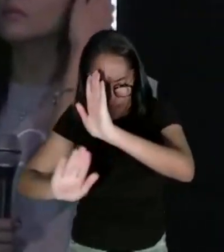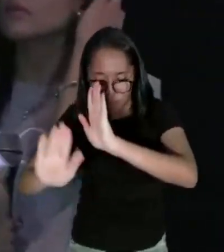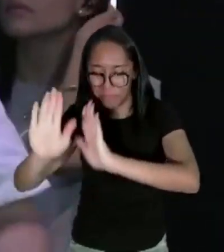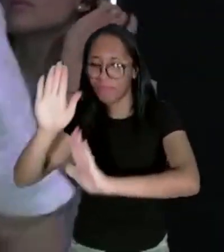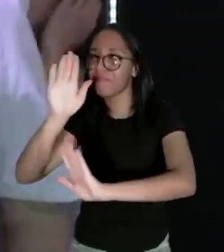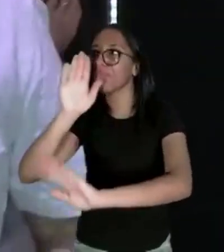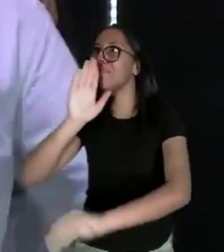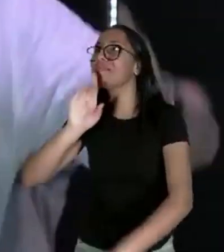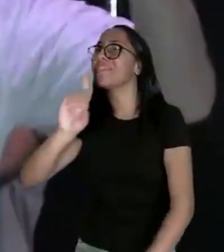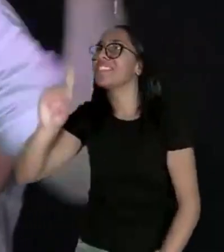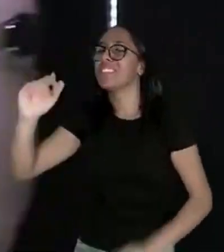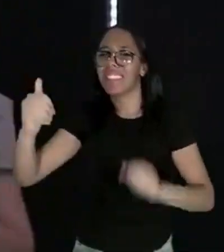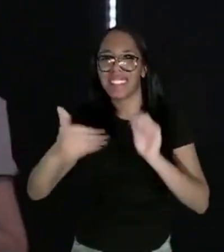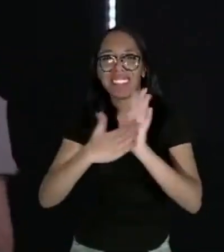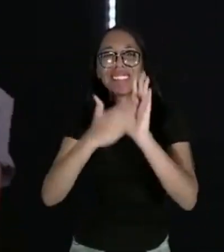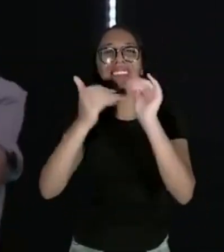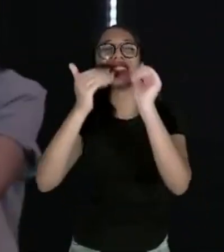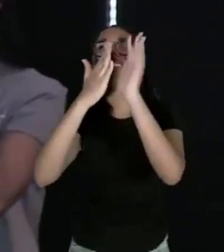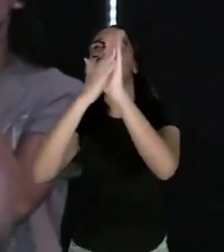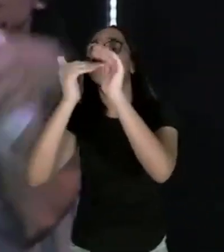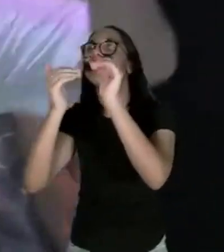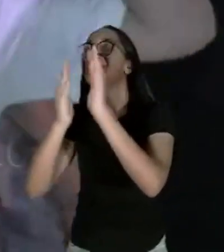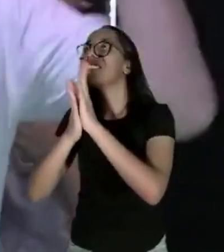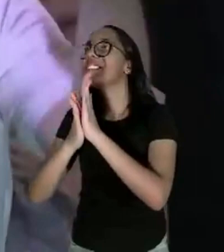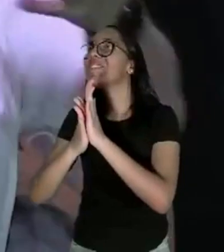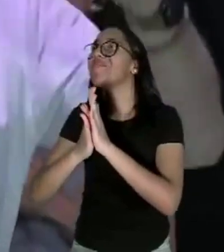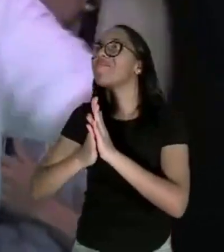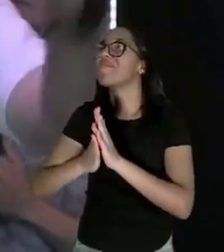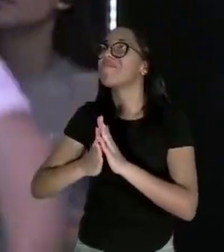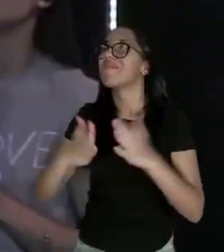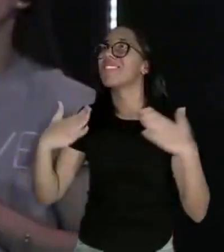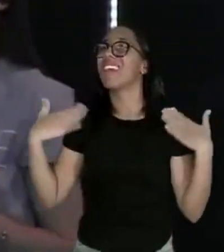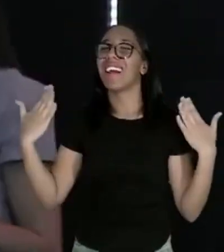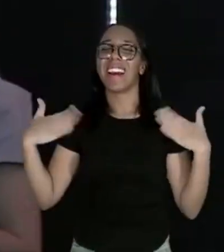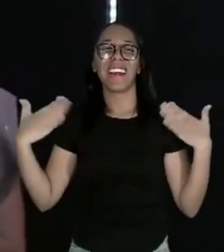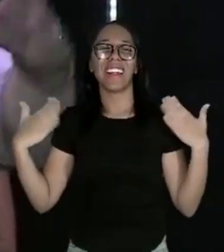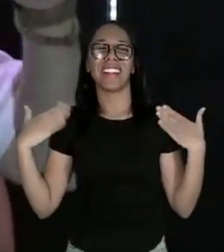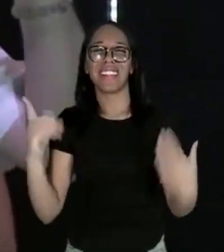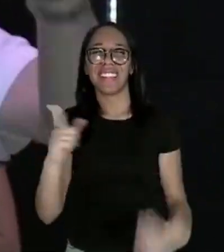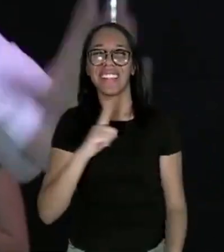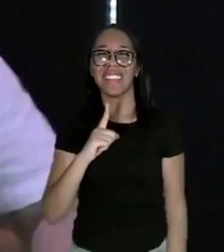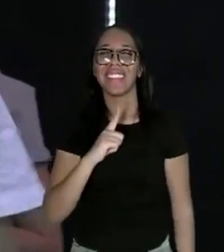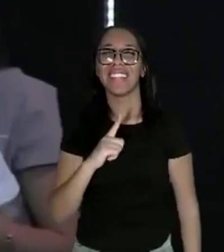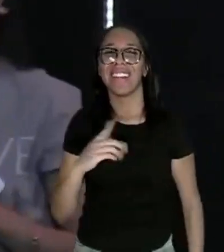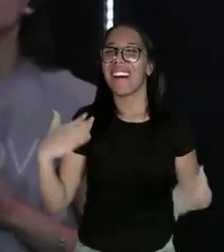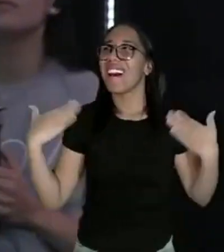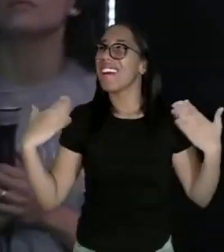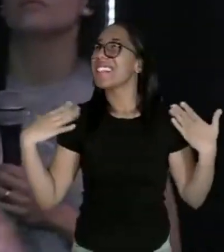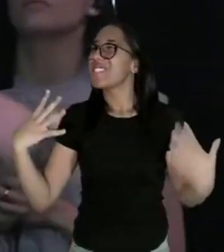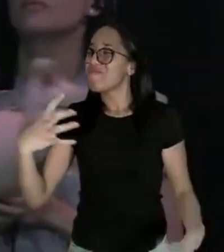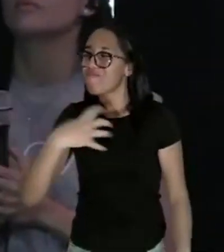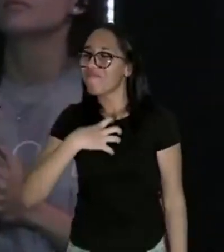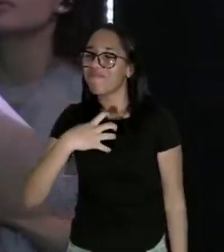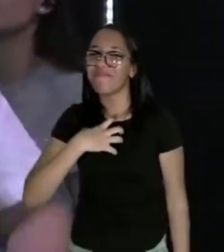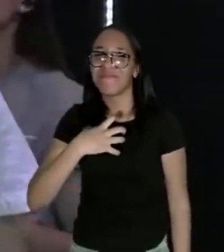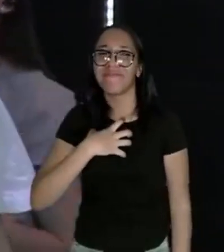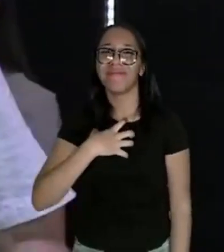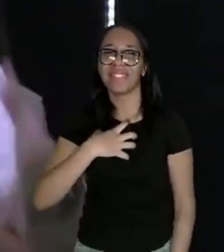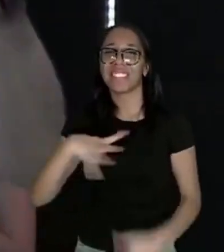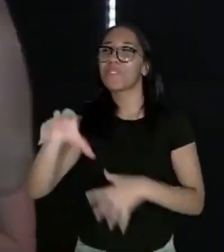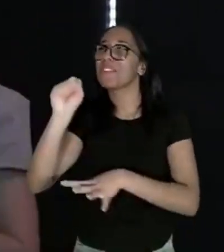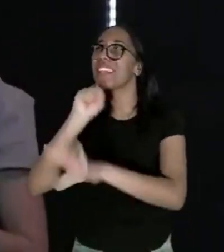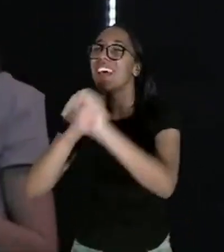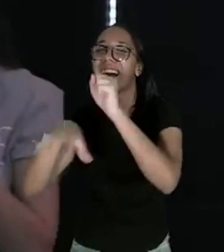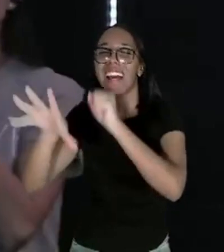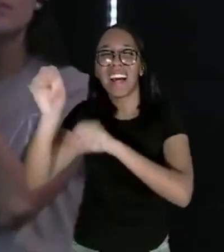afinada ou desafinada, você queria mesmo era levantar a mão e cantar bem alto para Ele. E quando Ele via você cantando assim, Ele te